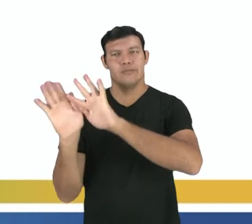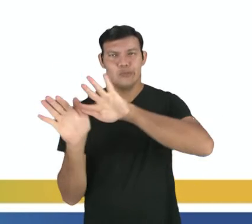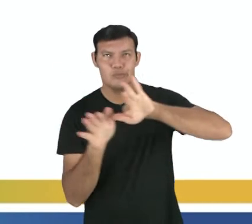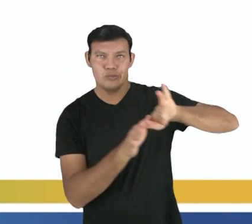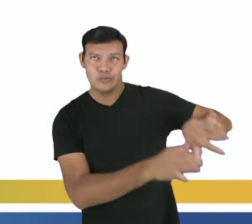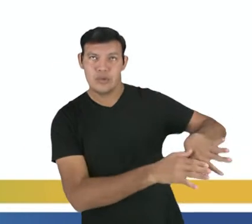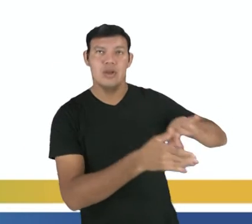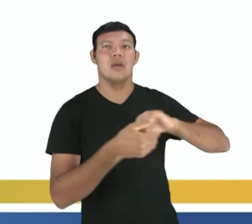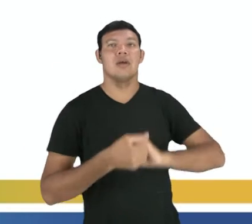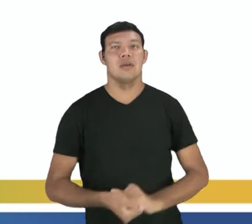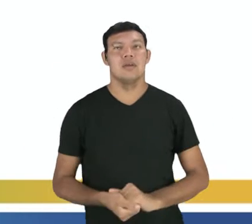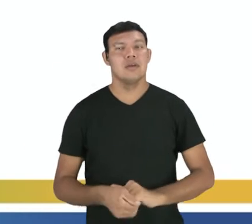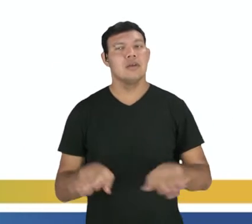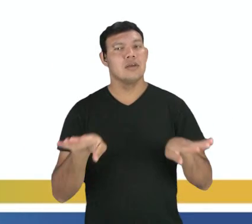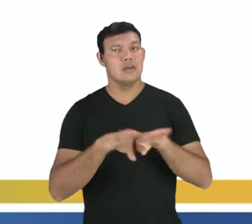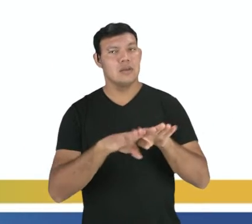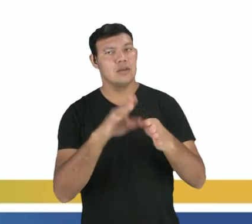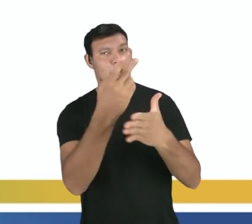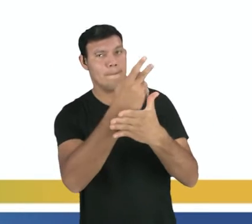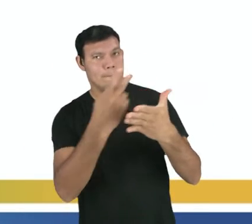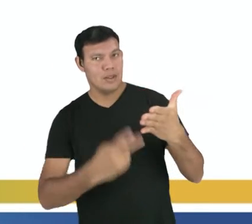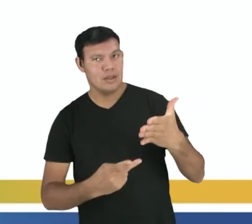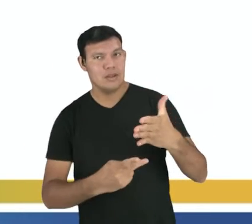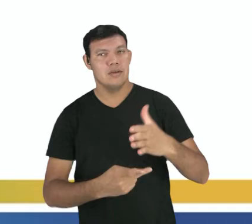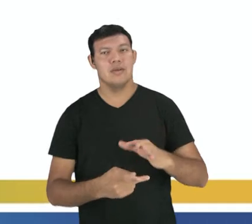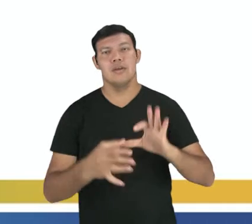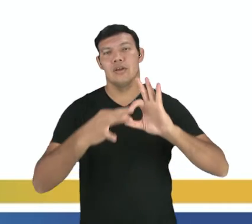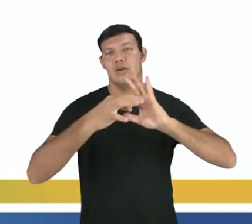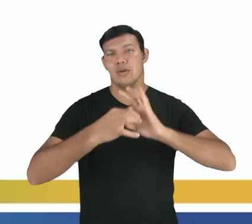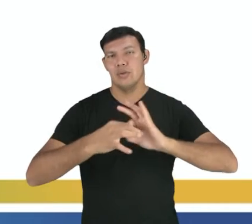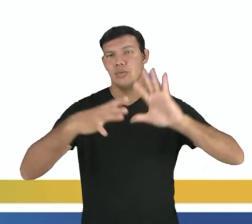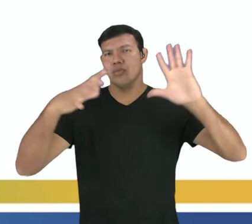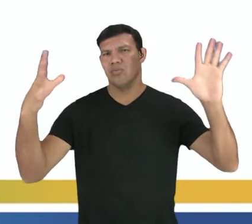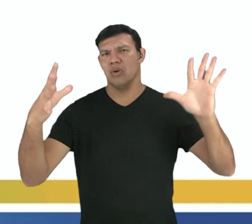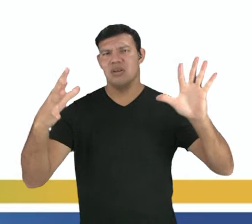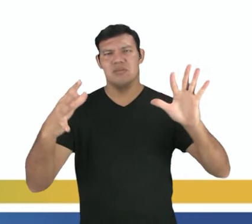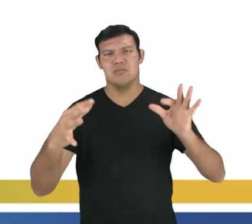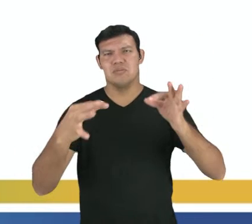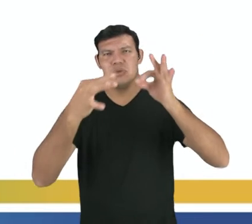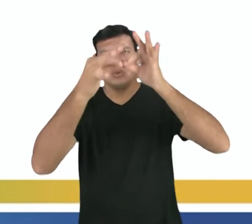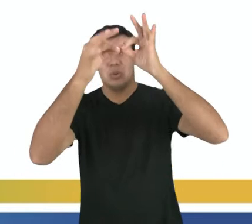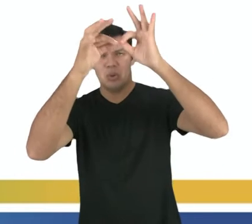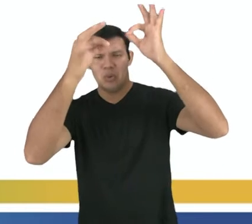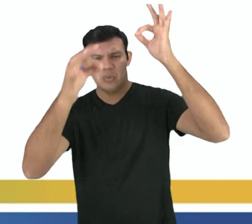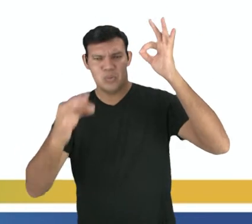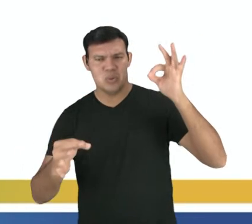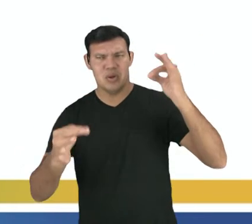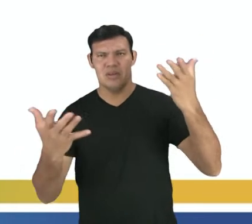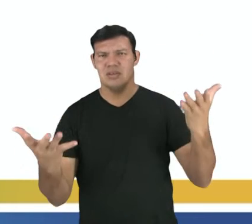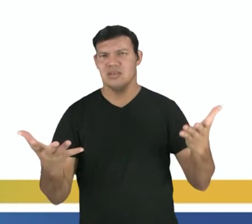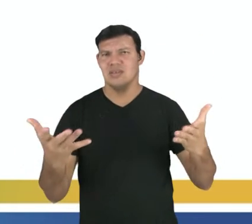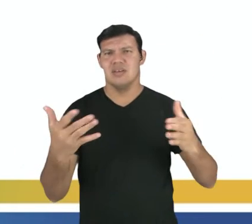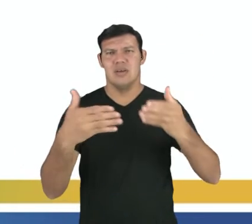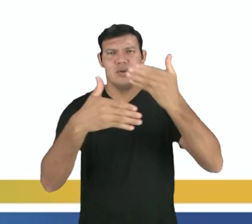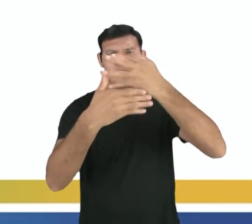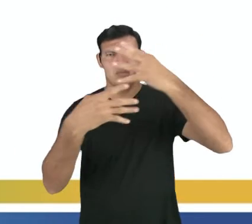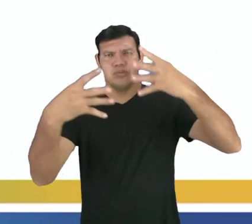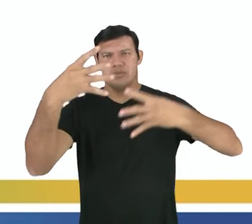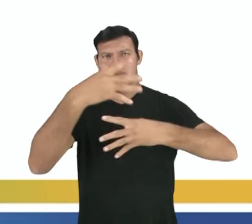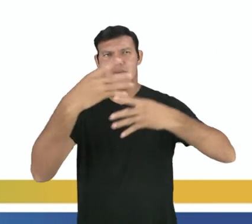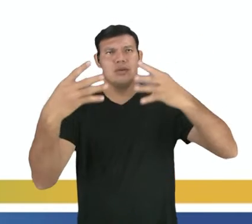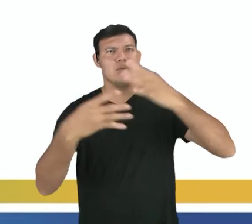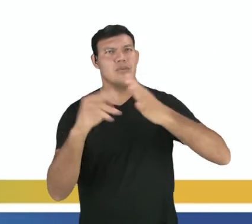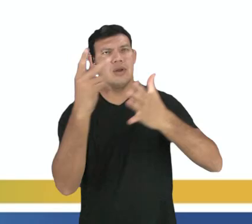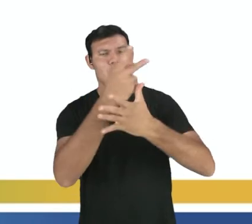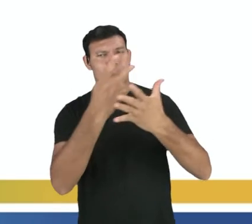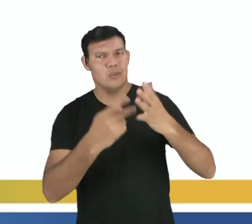lado. O mesmo ocorre com a poesia, com os versos livres, sem métrica, sem estrofação. A poesia também